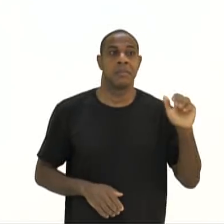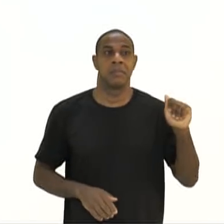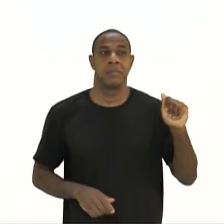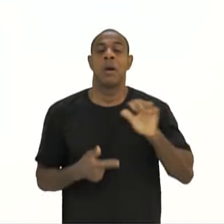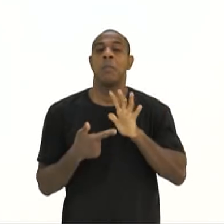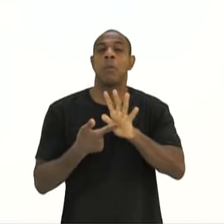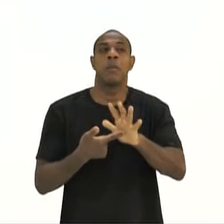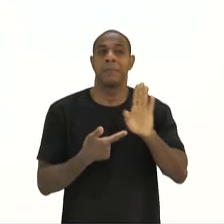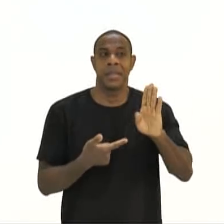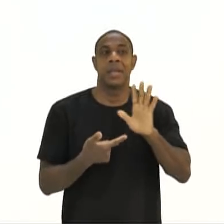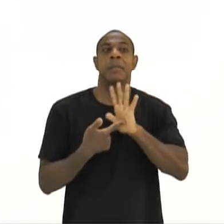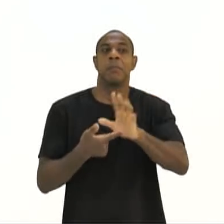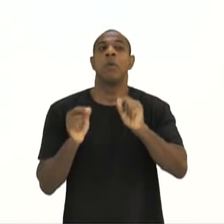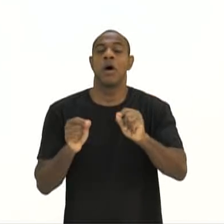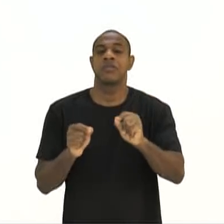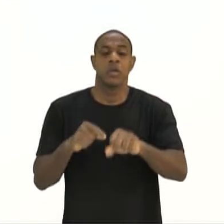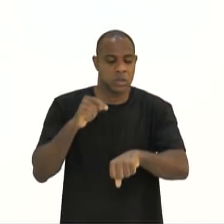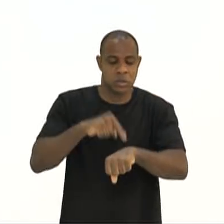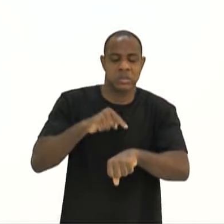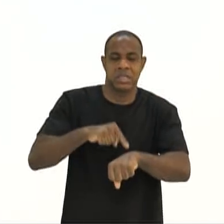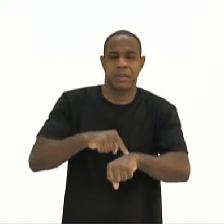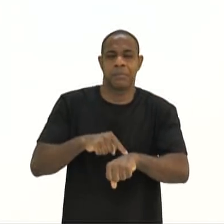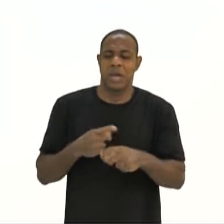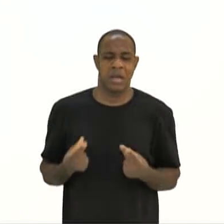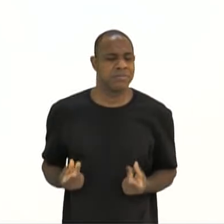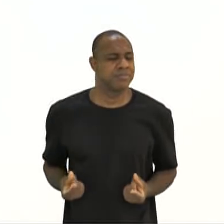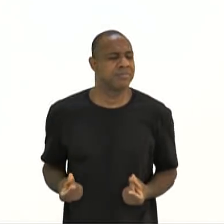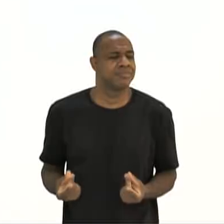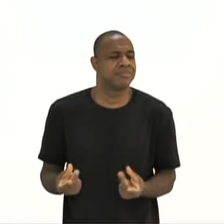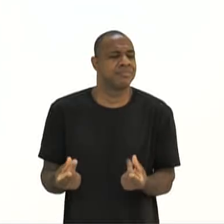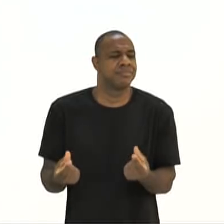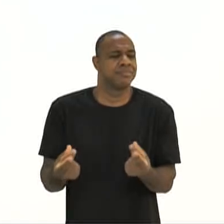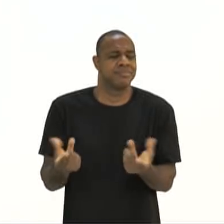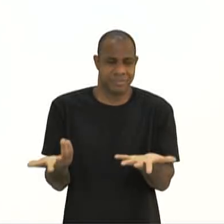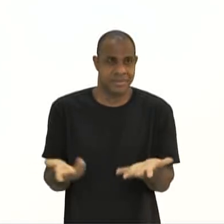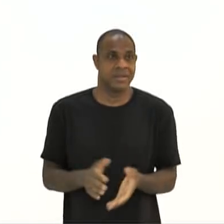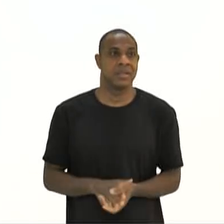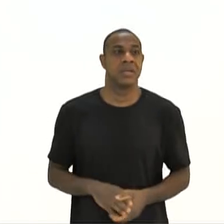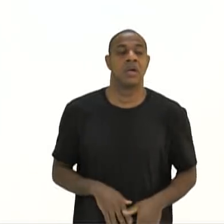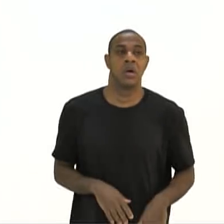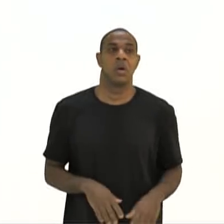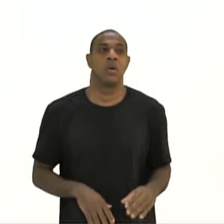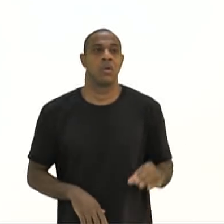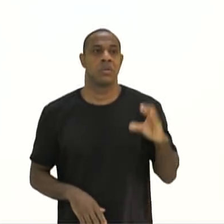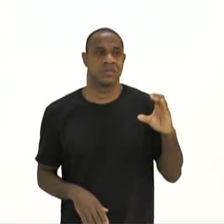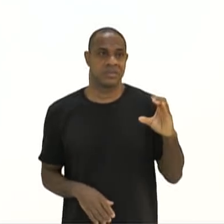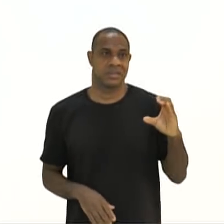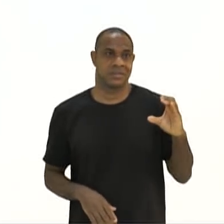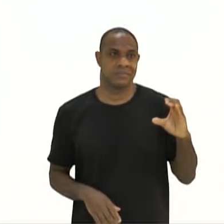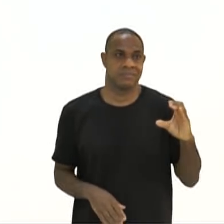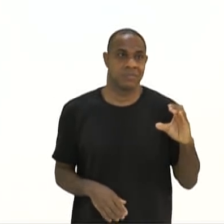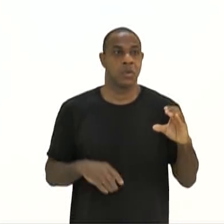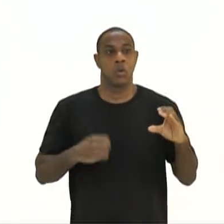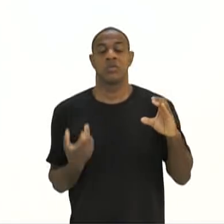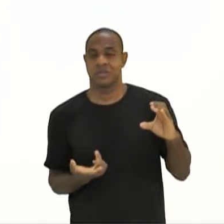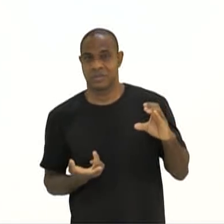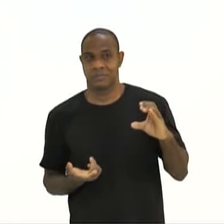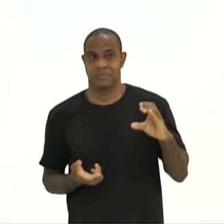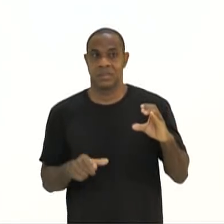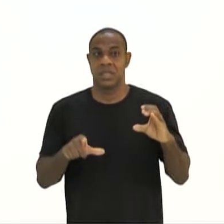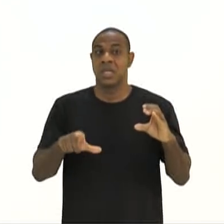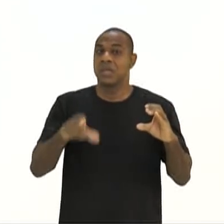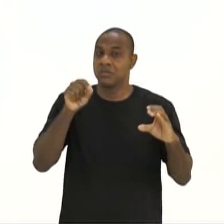quanto o tempo é infinito e dura muito. Ou C, não menciona a dimensão temporal. Então temos aqui uma atividade